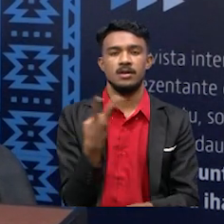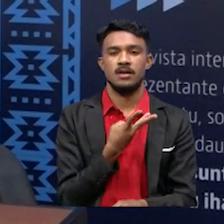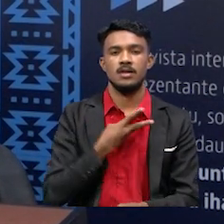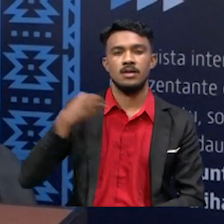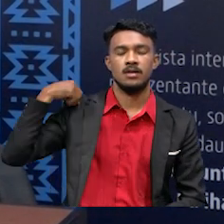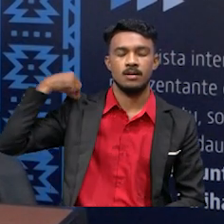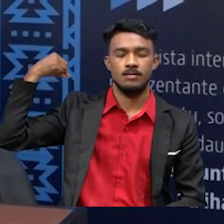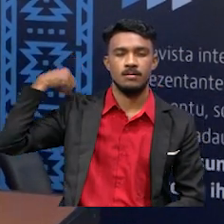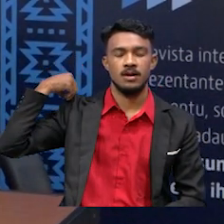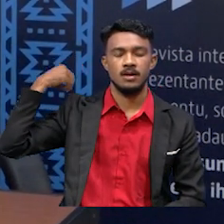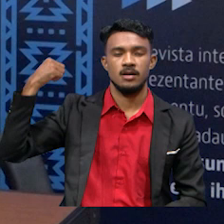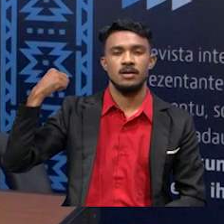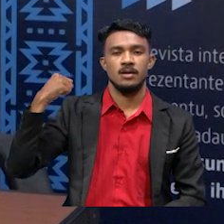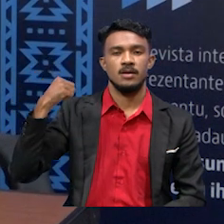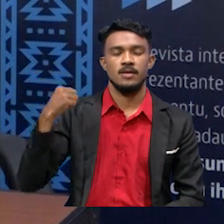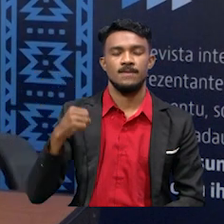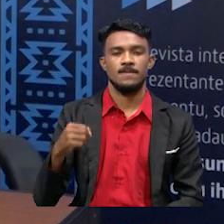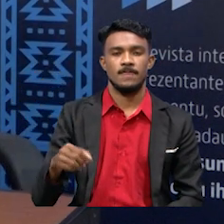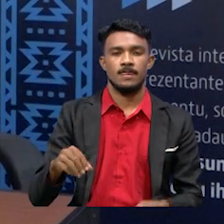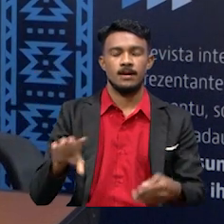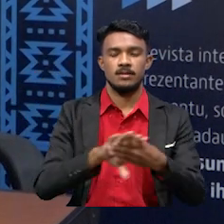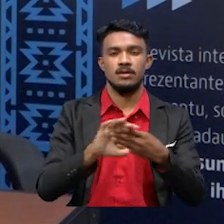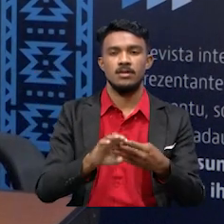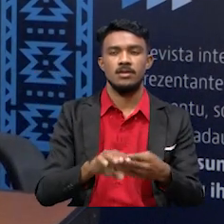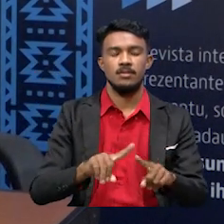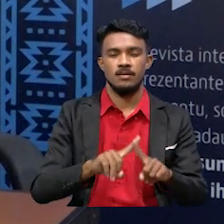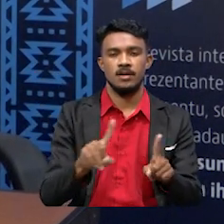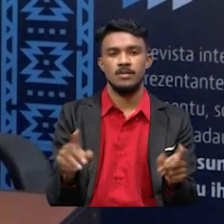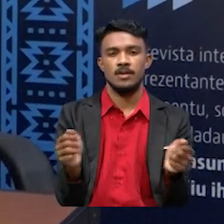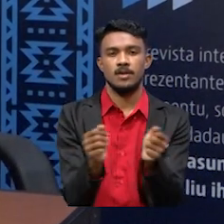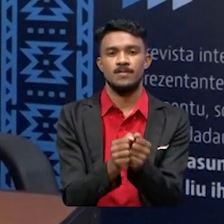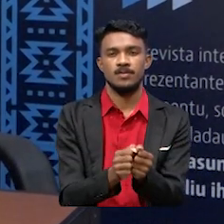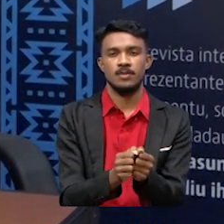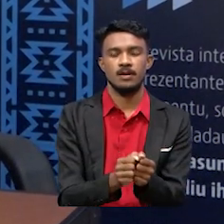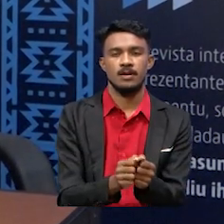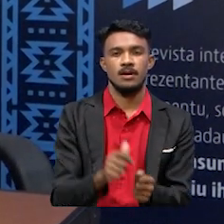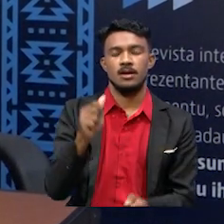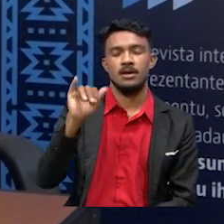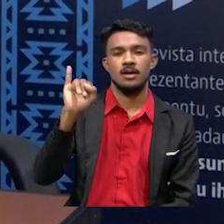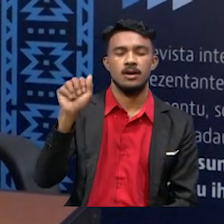kampanye elektoral ni rasik tapi hasa so far nene ayarai sida ki ya